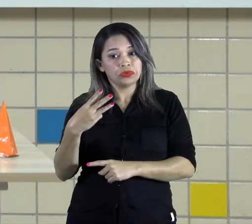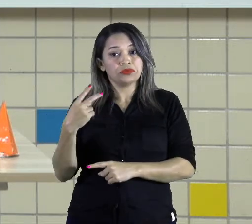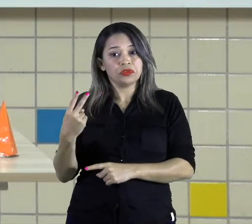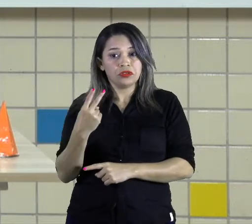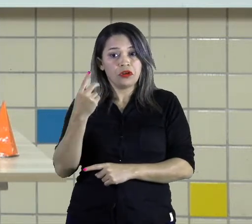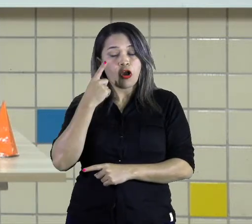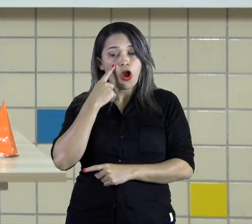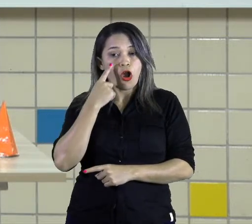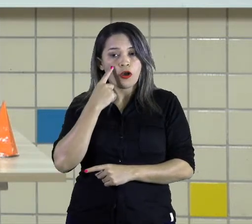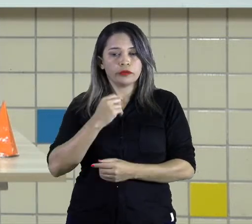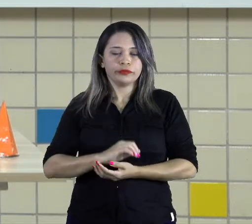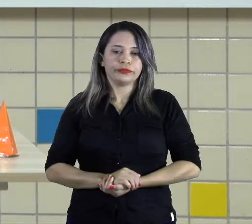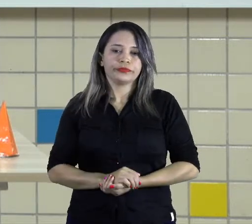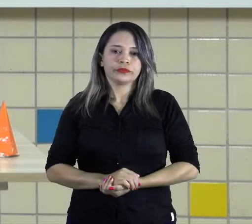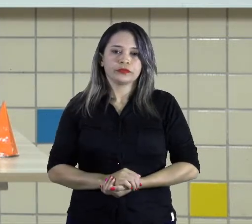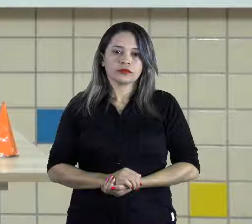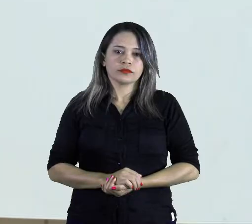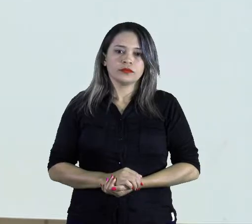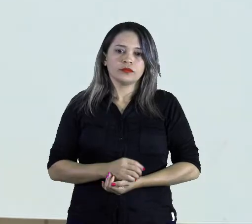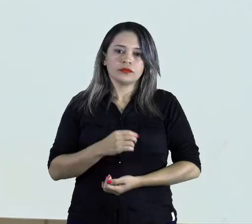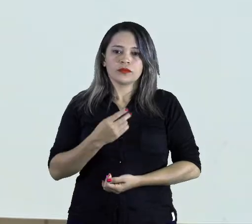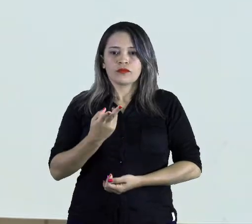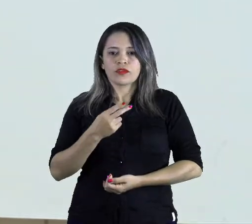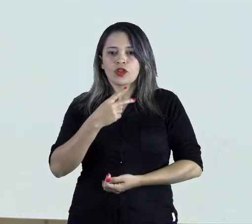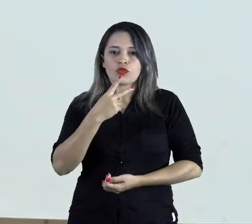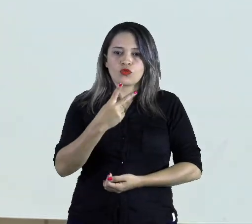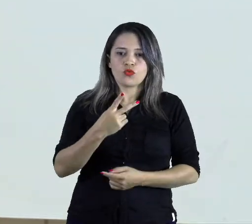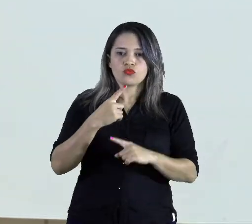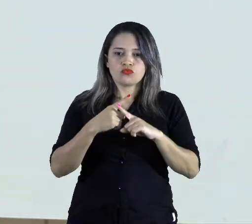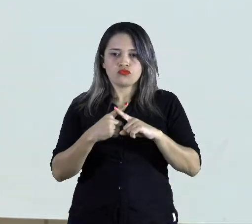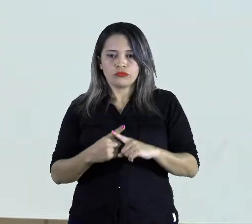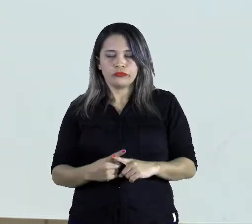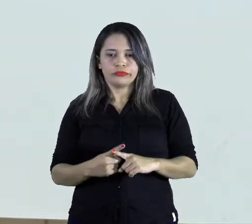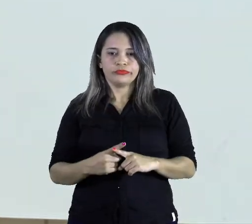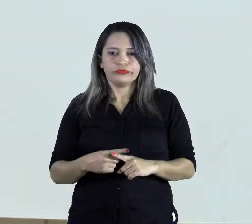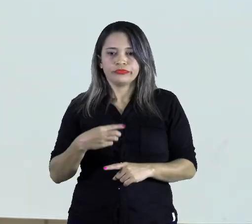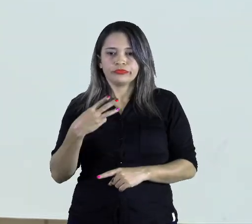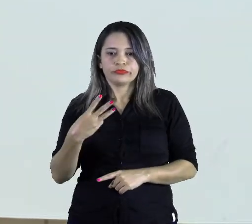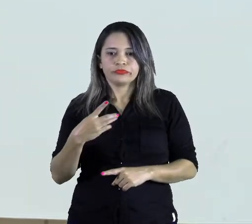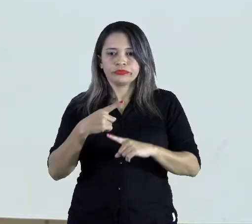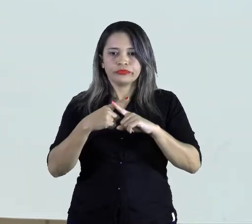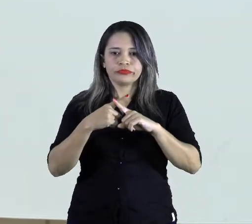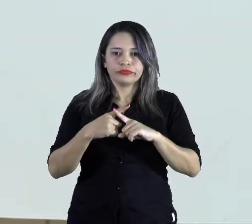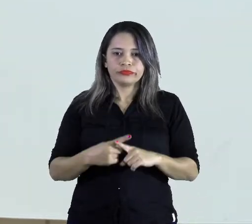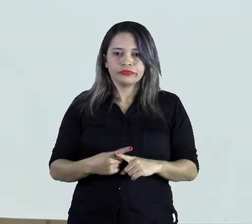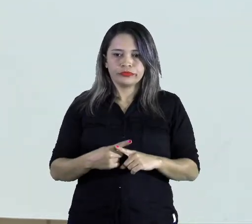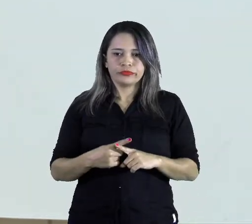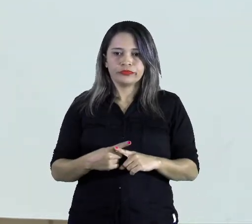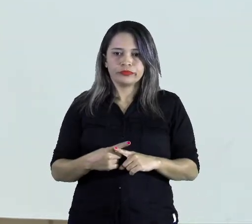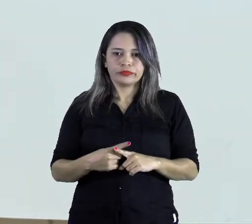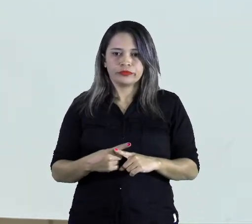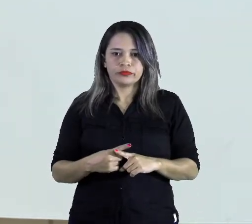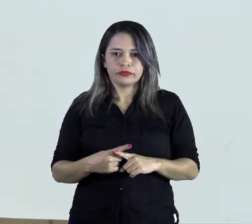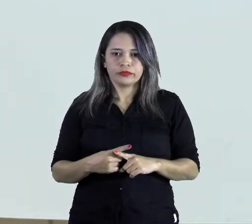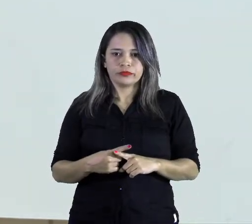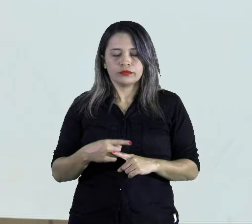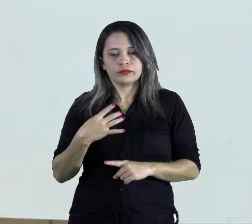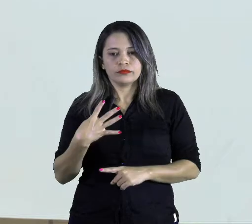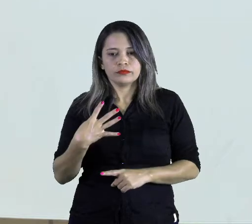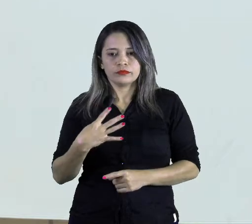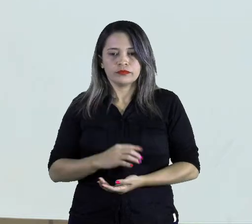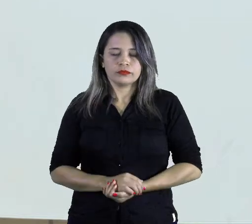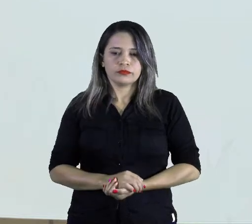Olha lá, eu vou multiplicar 2 vezes 3 vezes